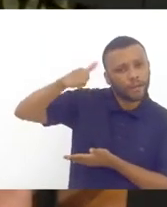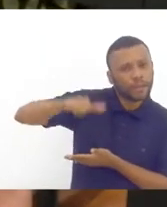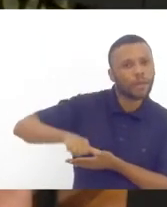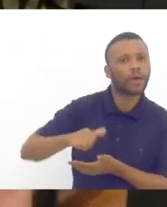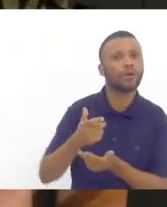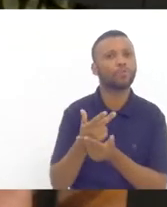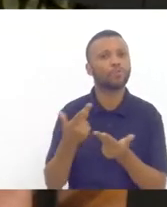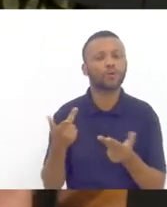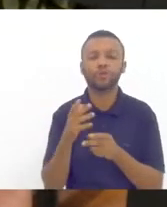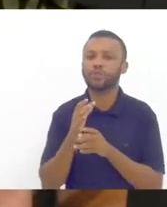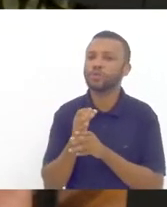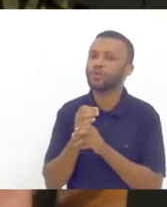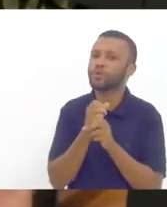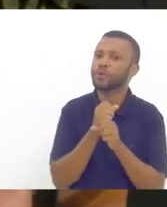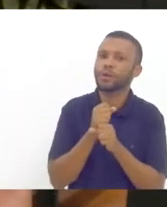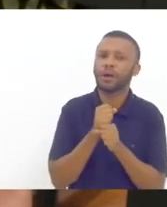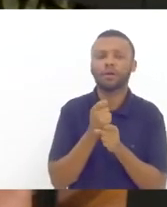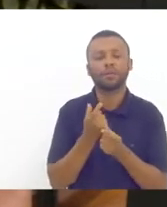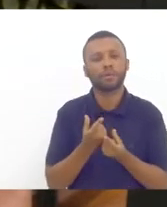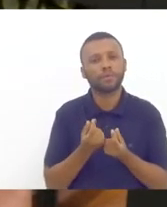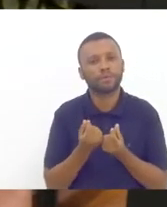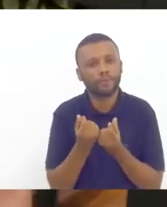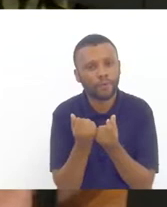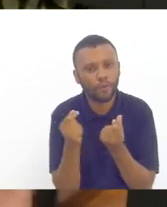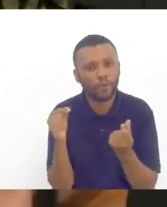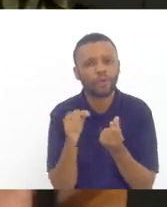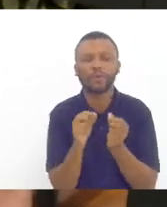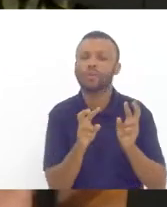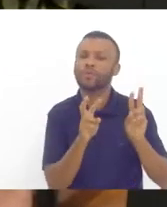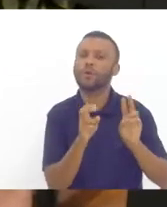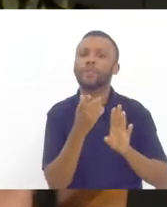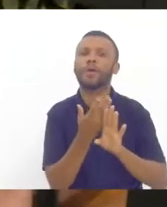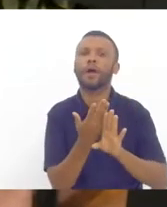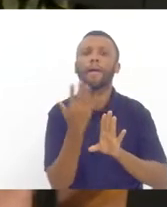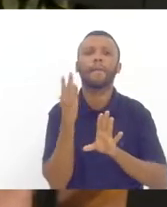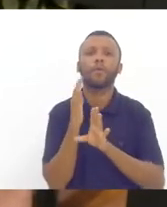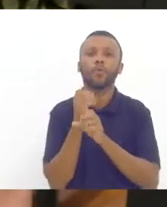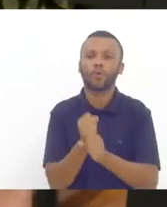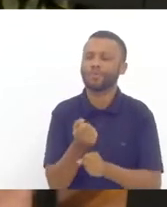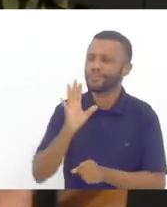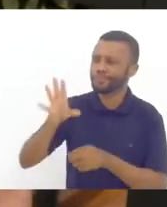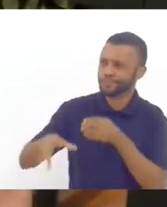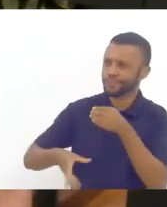o cálculo do valor relativo ao passado. Me permite um acréscimo?